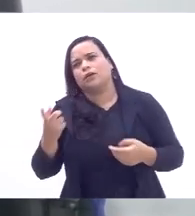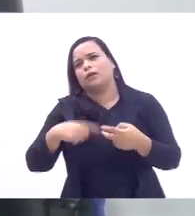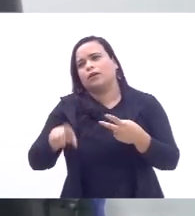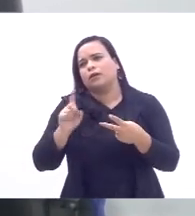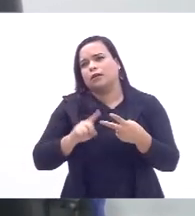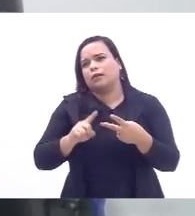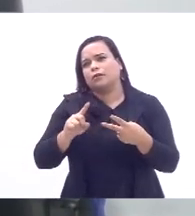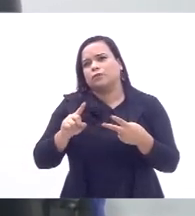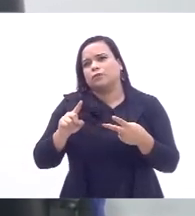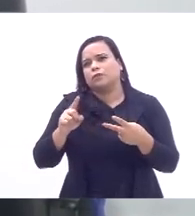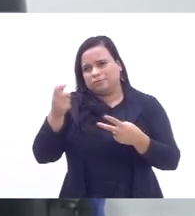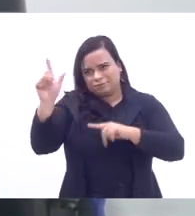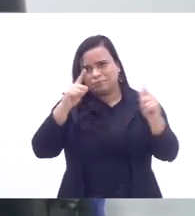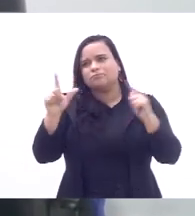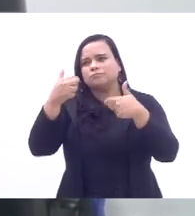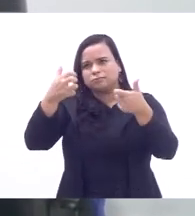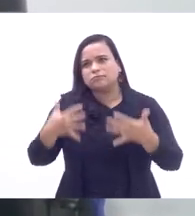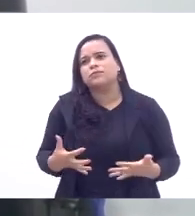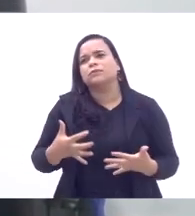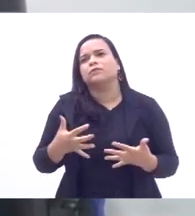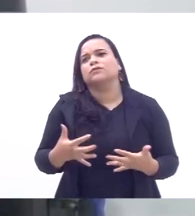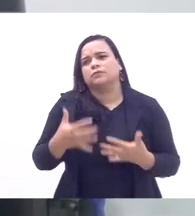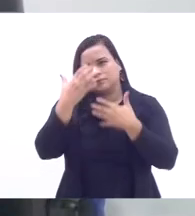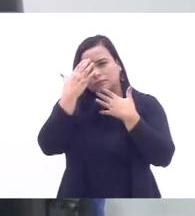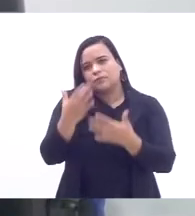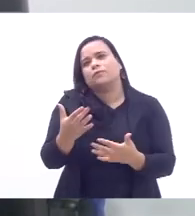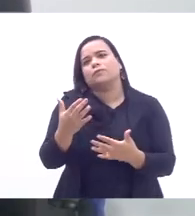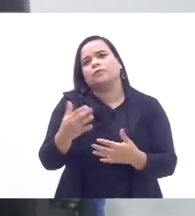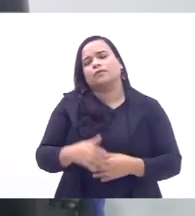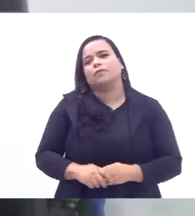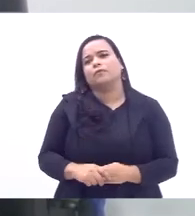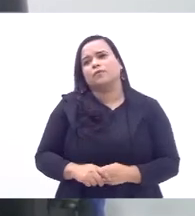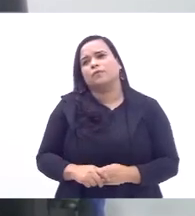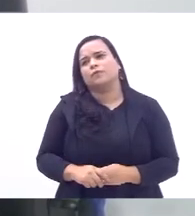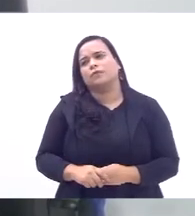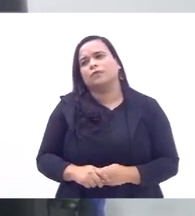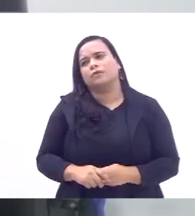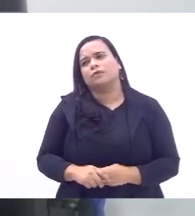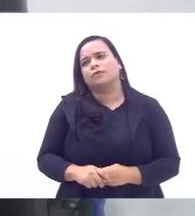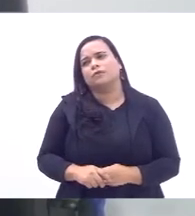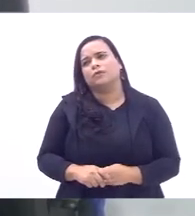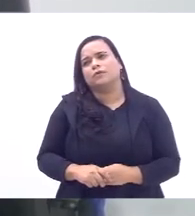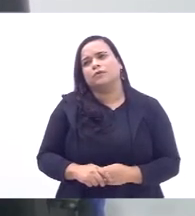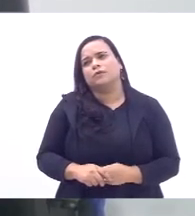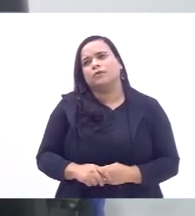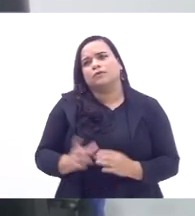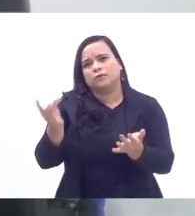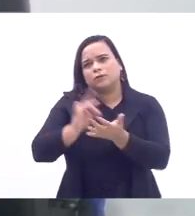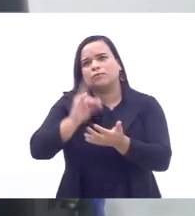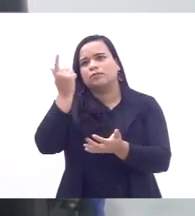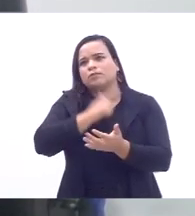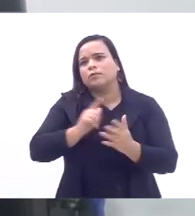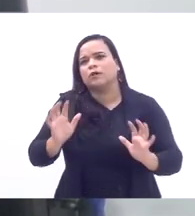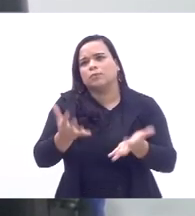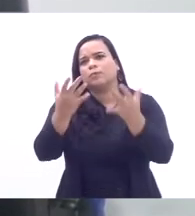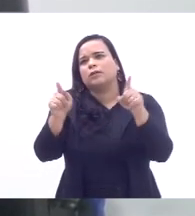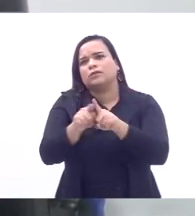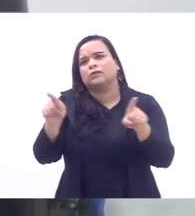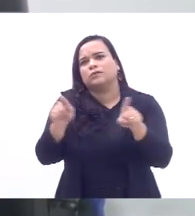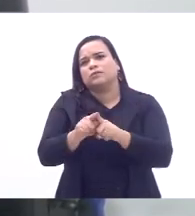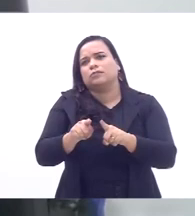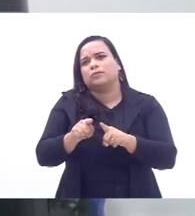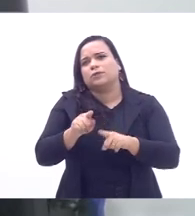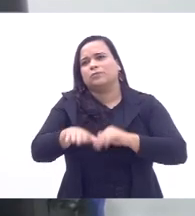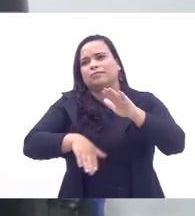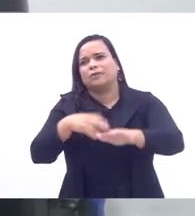como Nelson Dibre, que em Bahia e Tonum, que realmente possam comemorar também esse grande